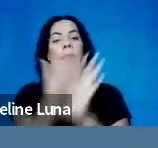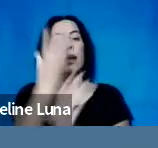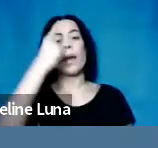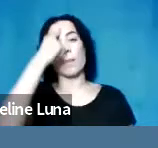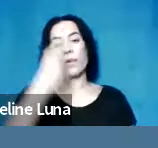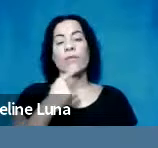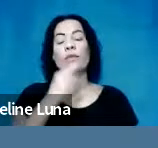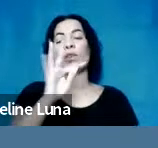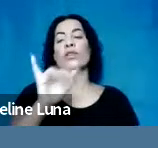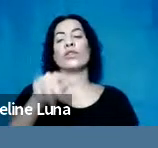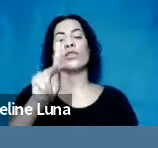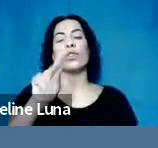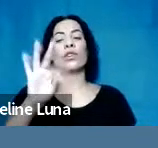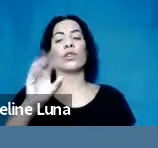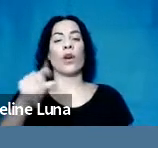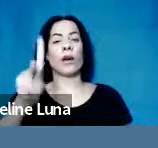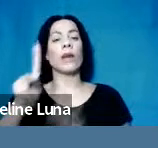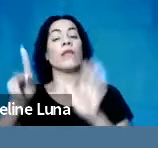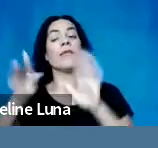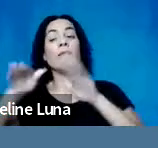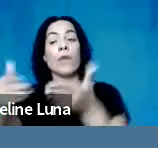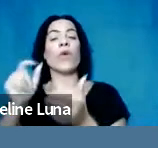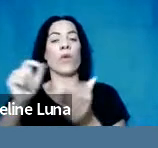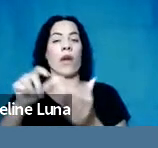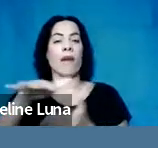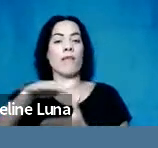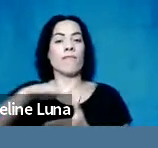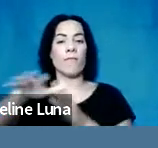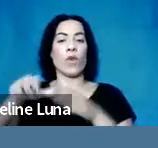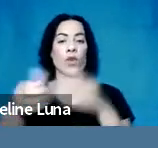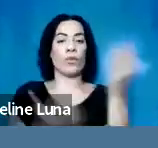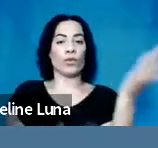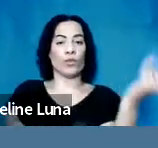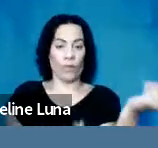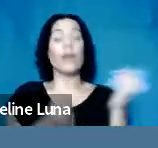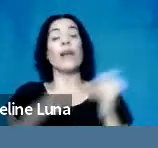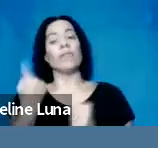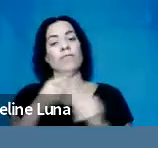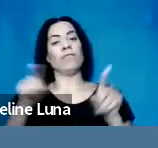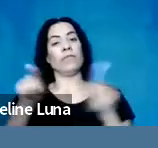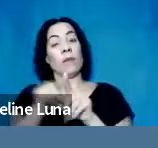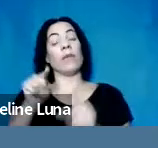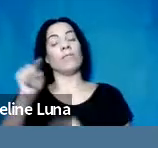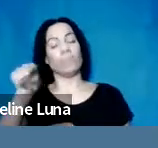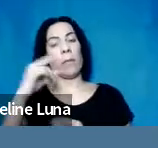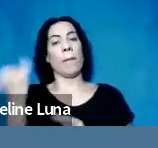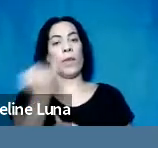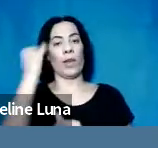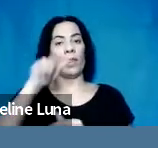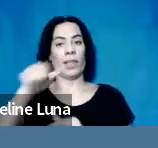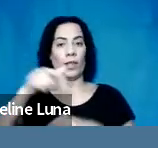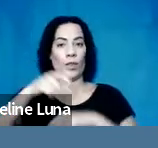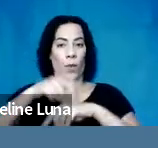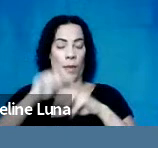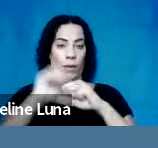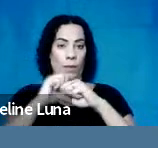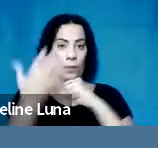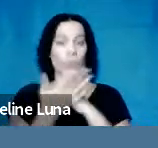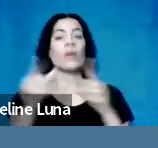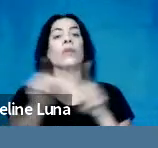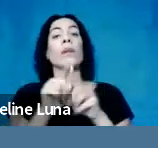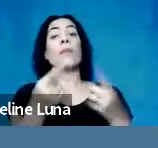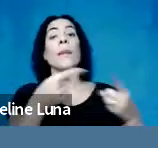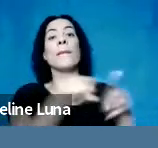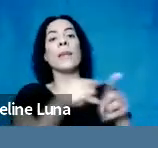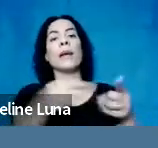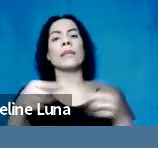orientado para o público jovem, que também foi um público que a gente mirou nessa pandemia, né? E parcerias, o que a gente